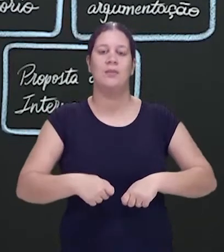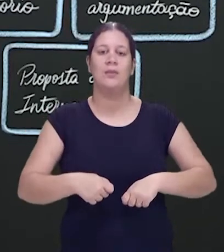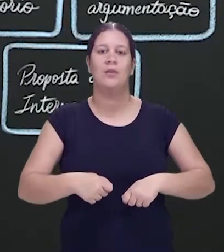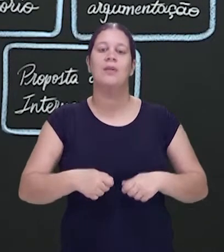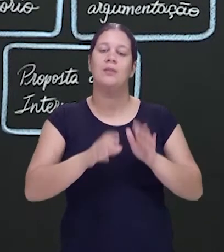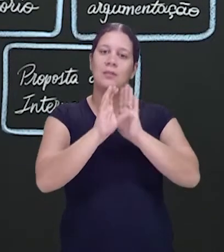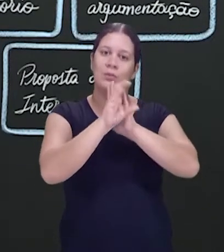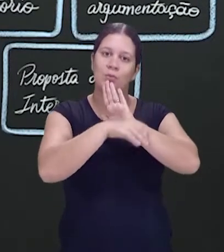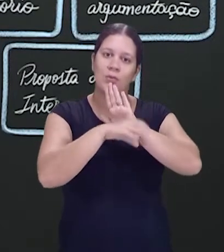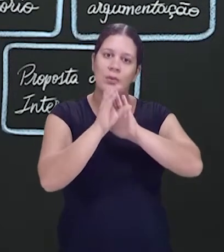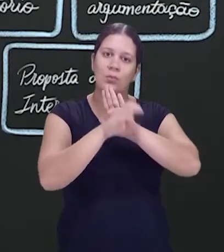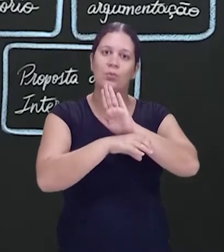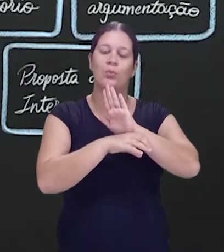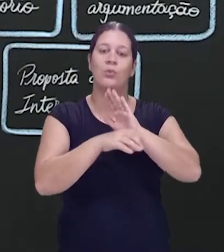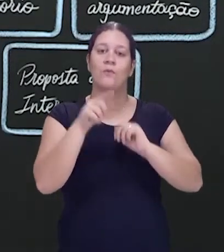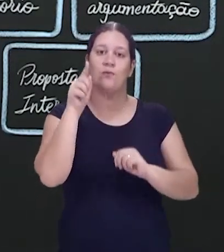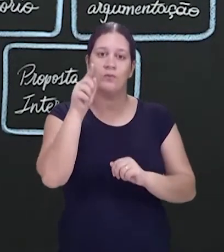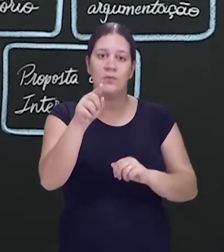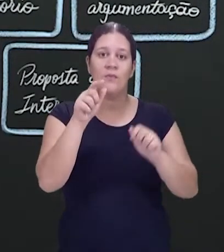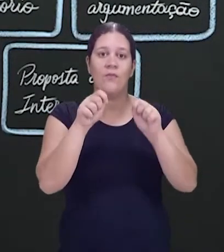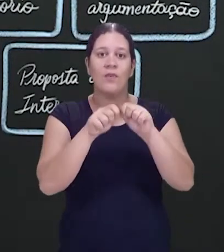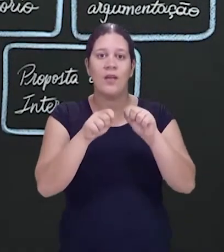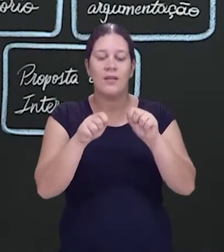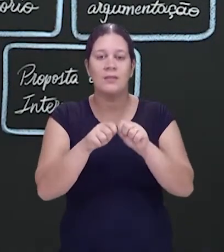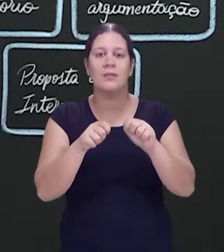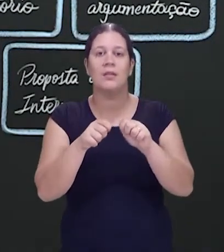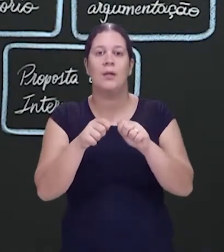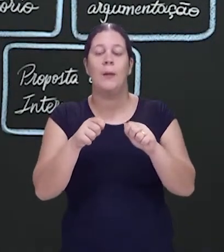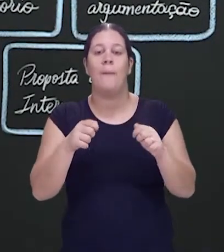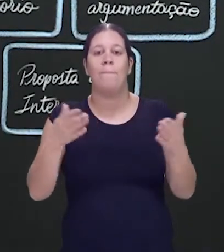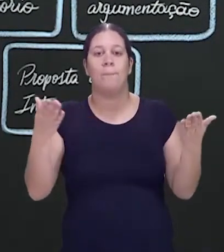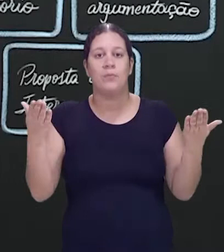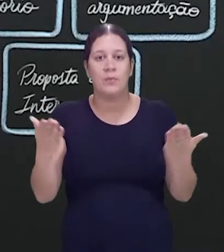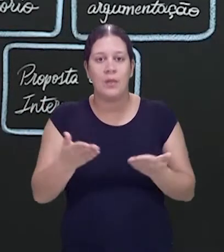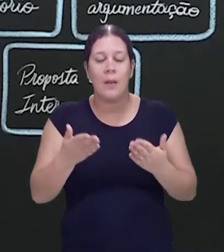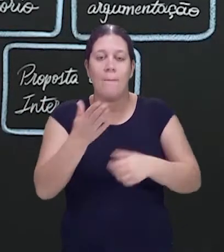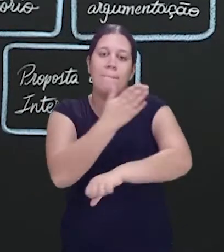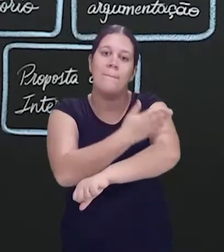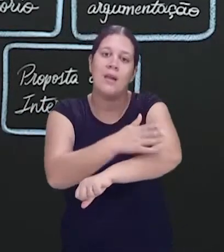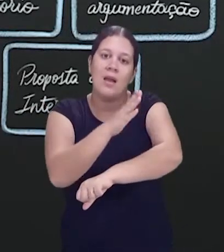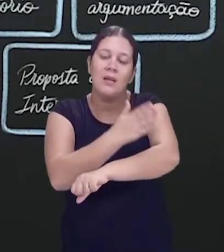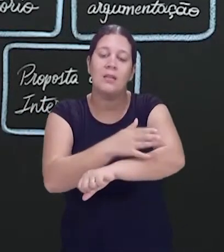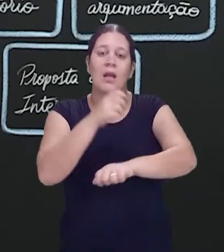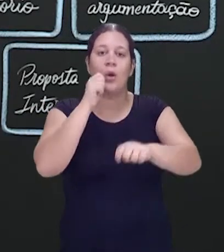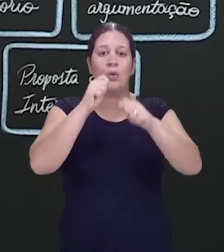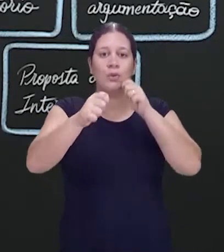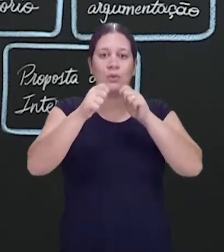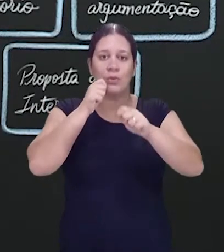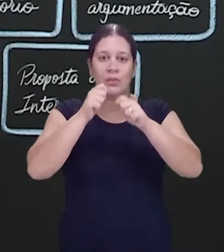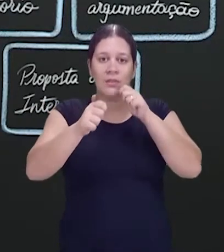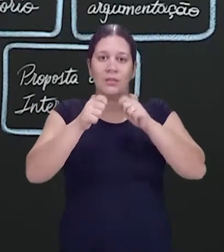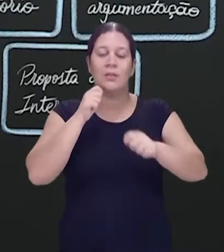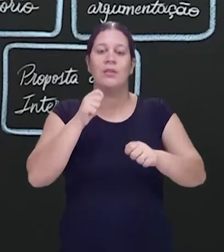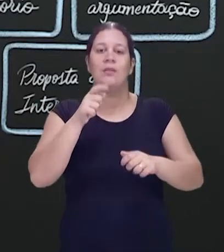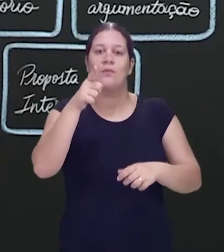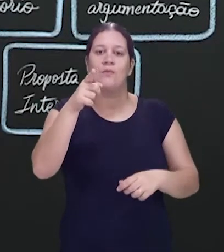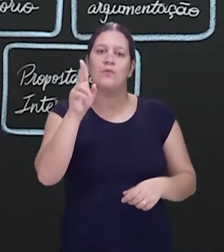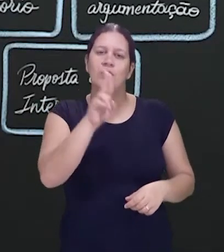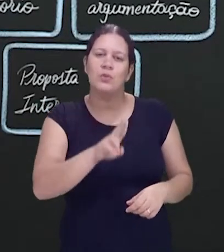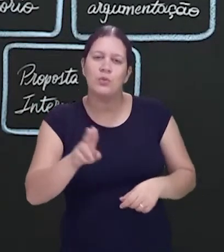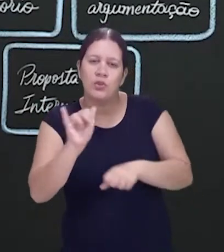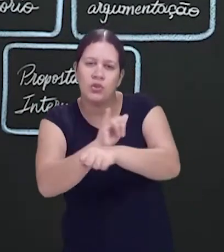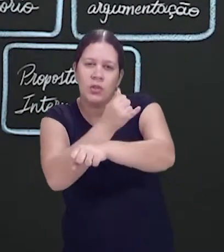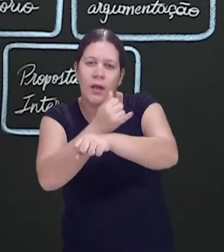acerca desse assunto. Quando você faz isso, você está de fato exercitando a prática argumentativa. E para isso você usa